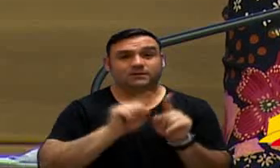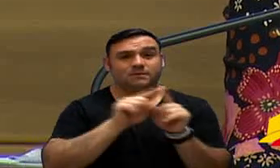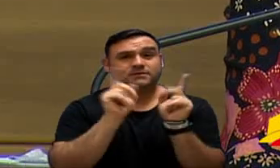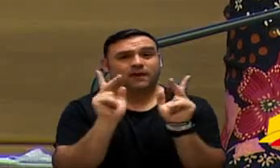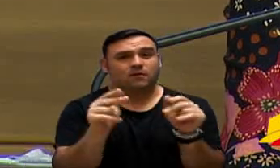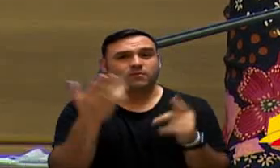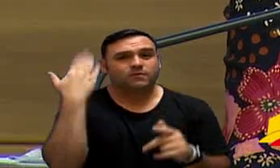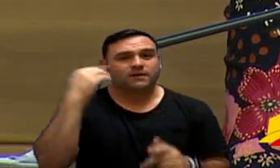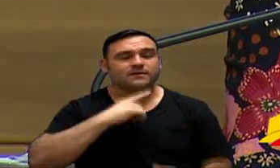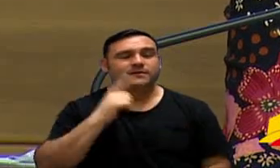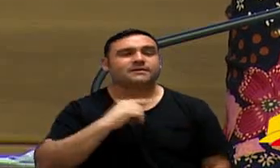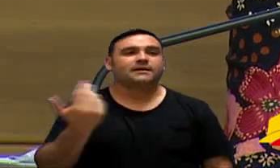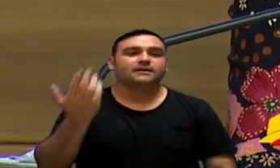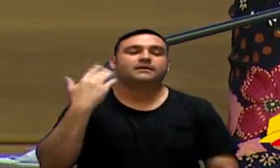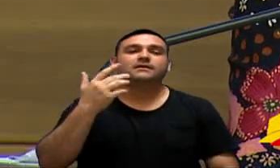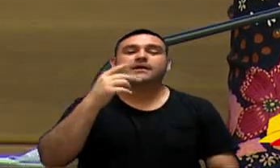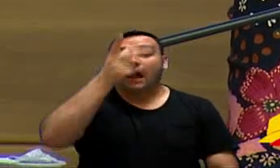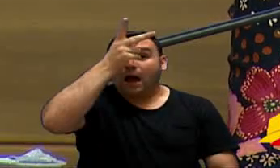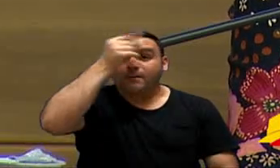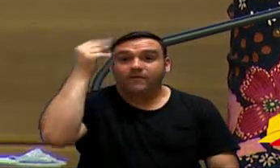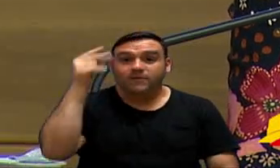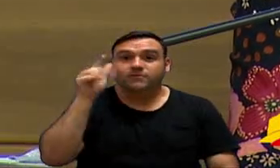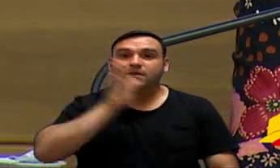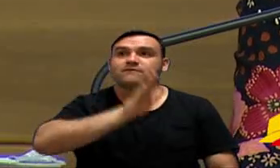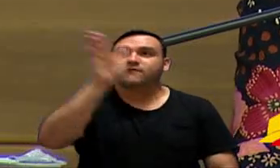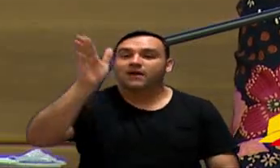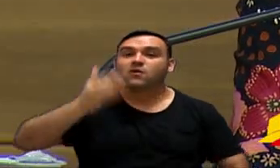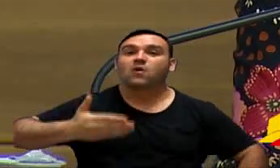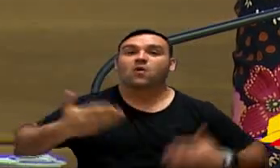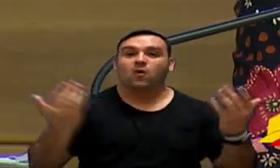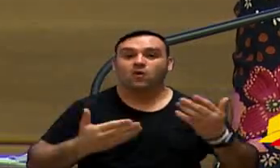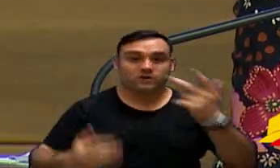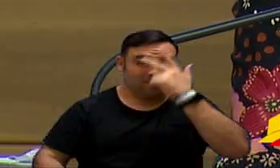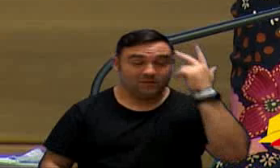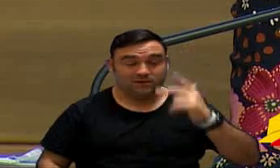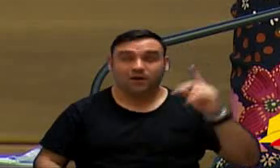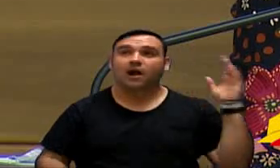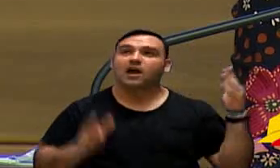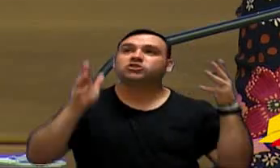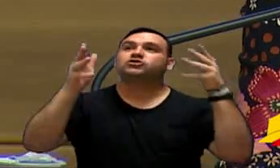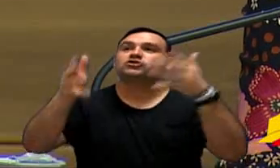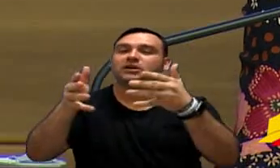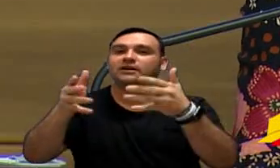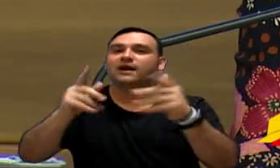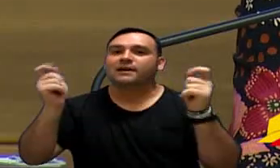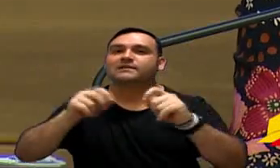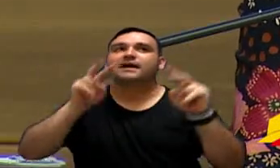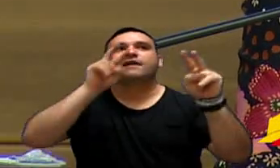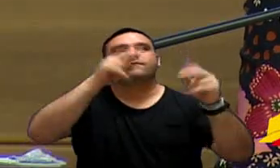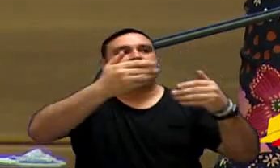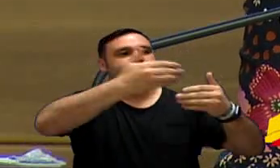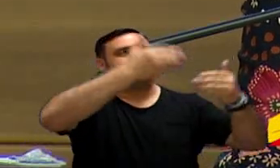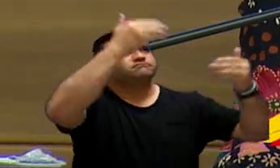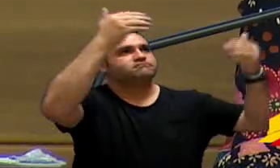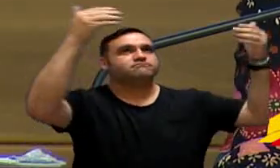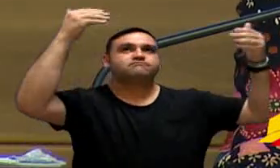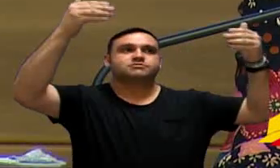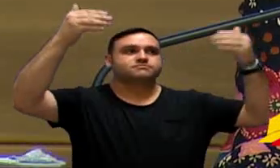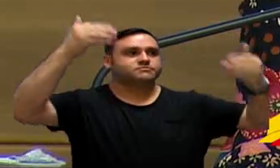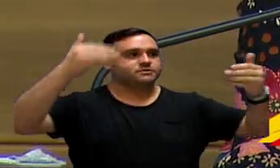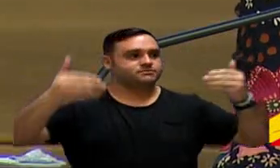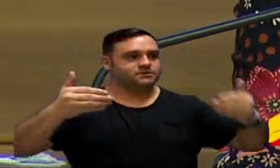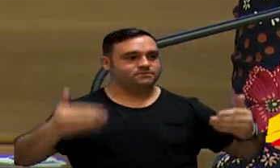nós fizemos, inclusive, recentemente, na prefeitura. Então, hoje, o município chega na prefeitura, ele consegue ver os totens de sinalização, isso